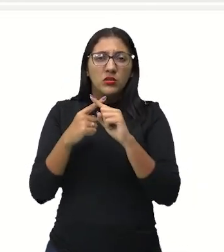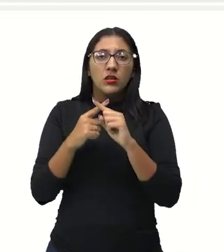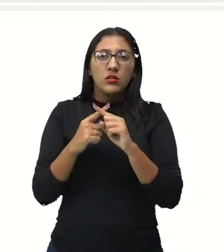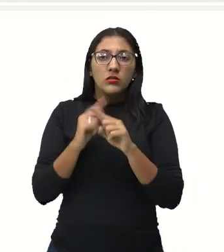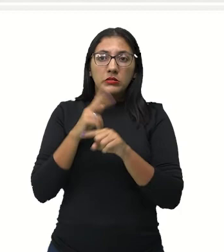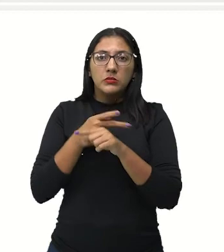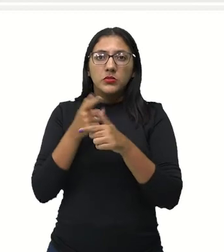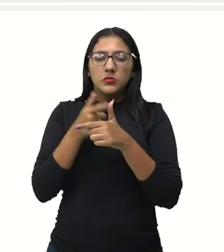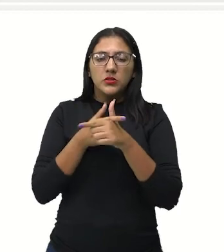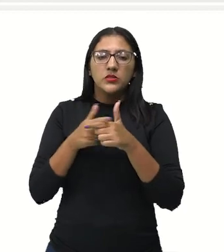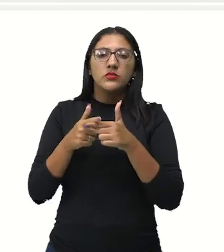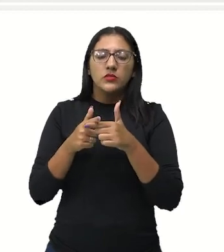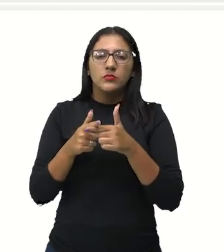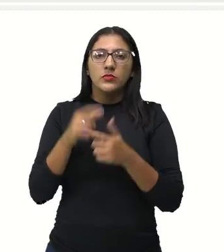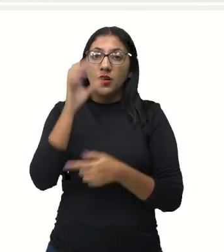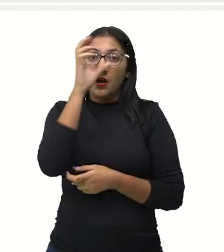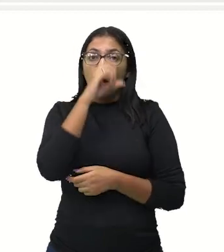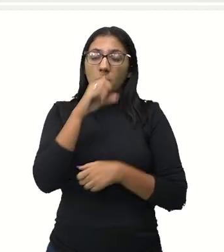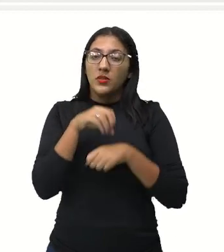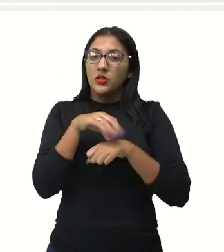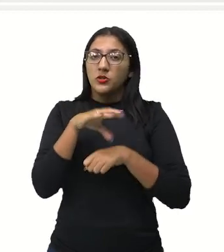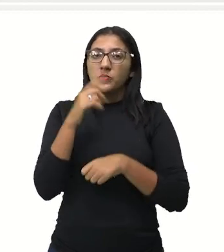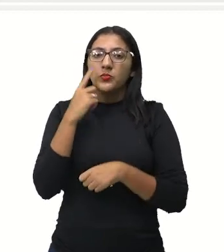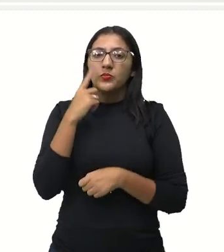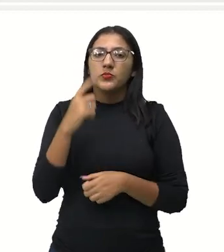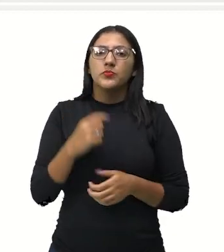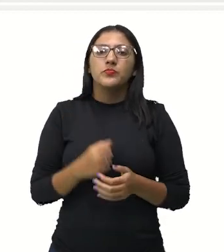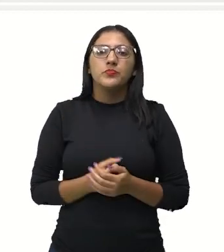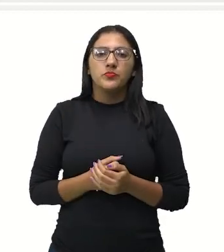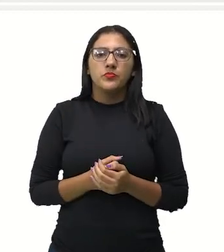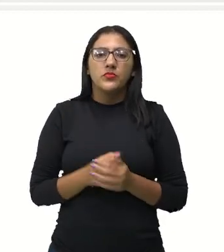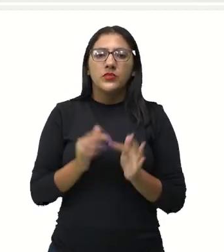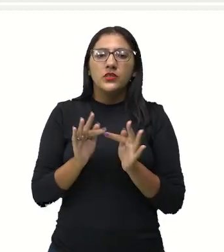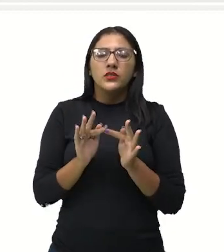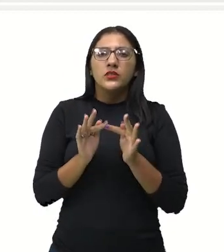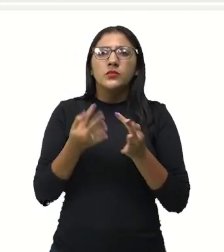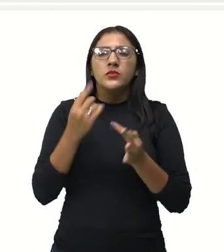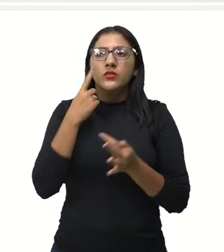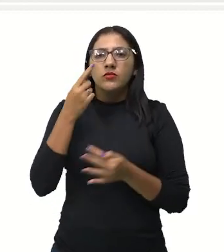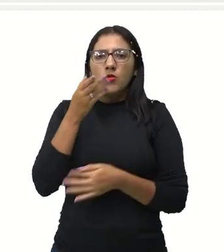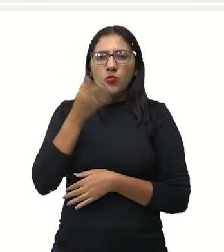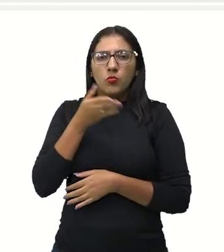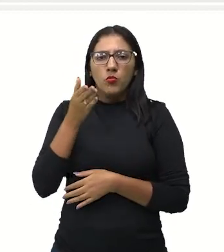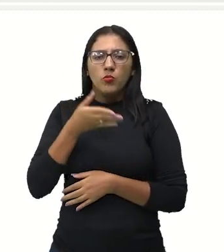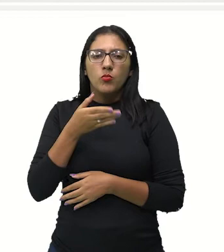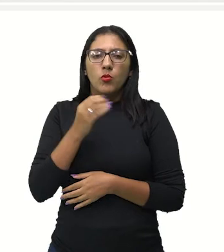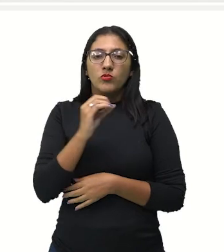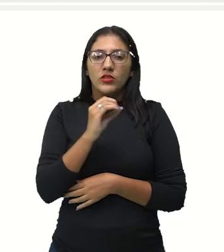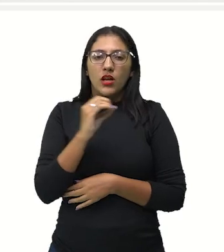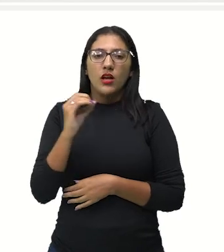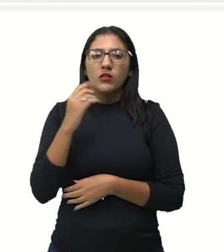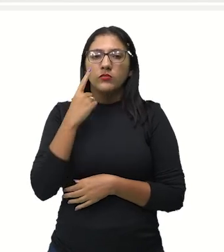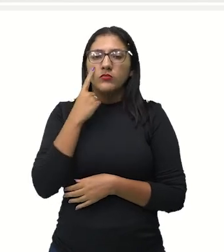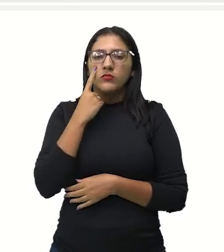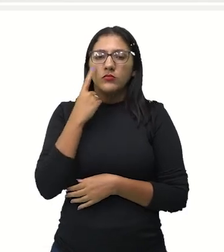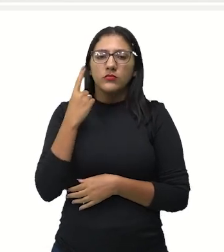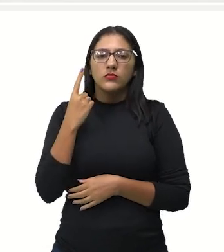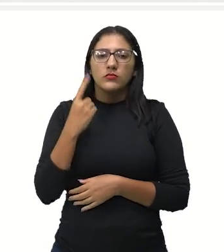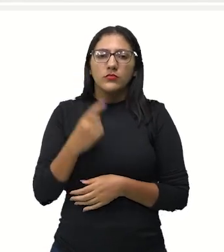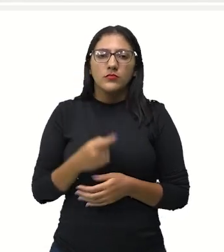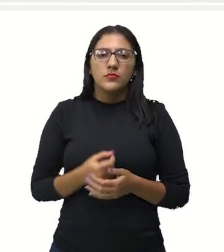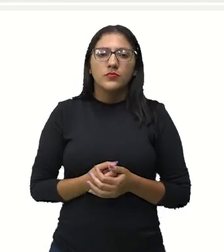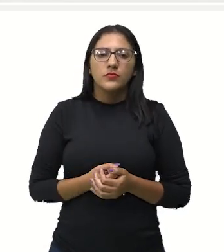100. Aí, ó, aprende logo essa com o professor aqui, ó. Simplifica o zero para facilitar o nosso cálculo, ó. Simplifique esse zero com esse,